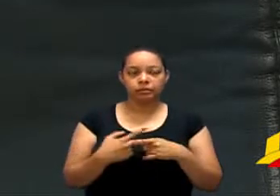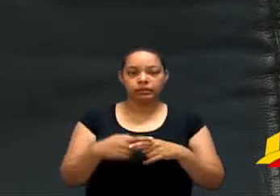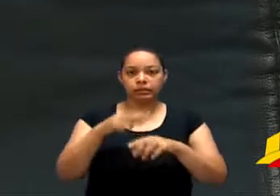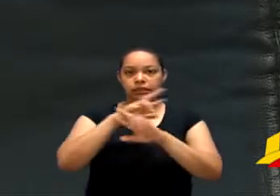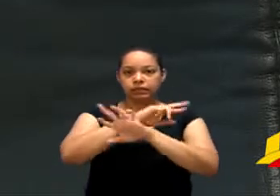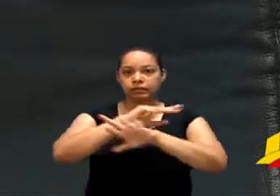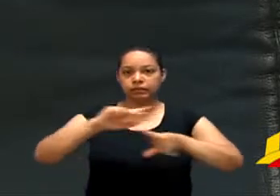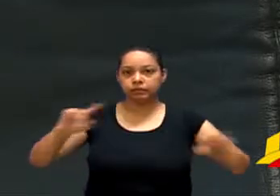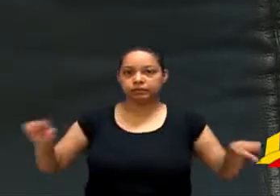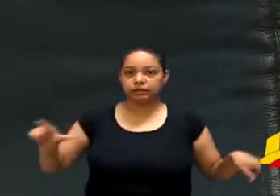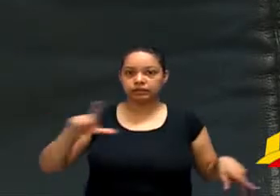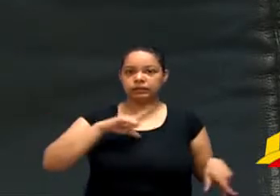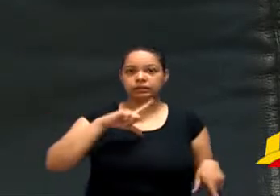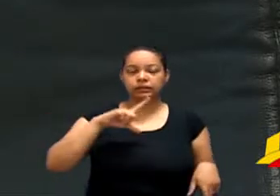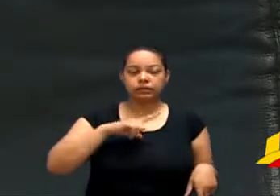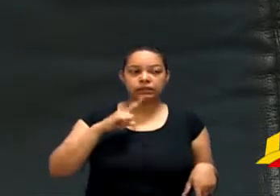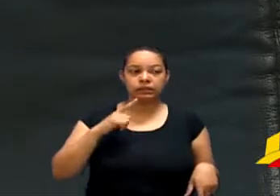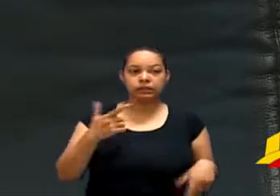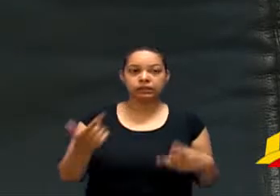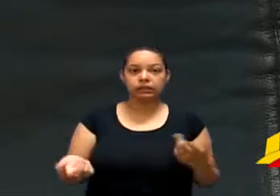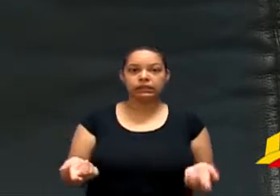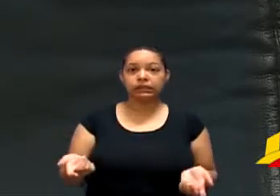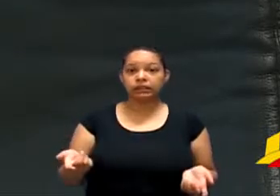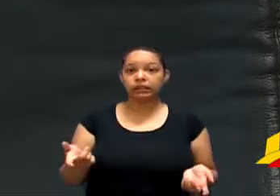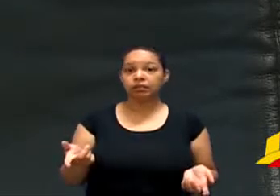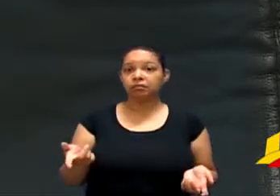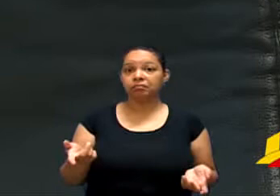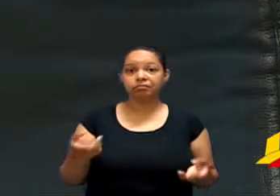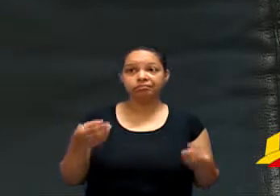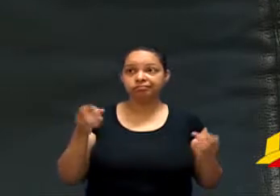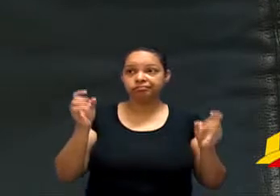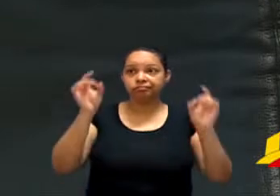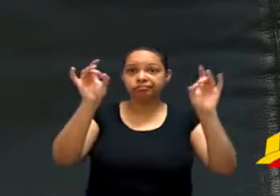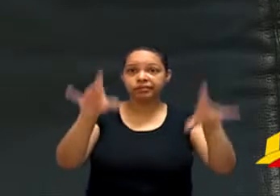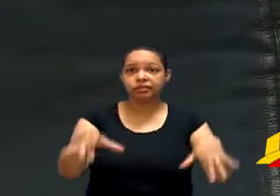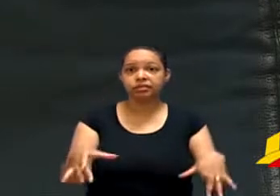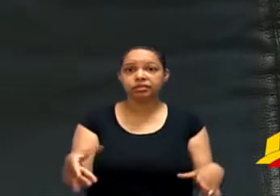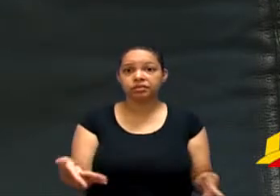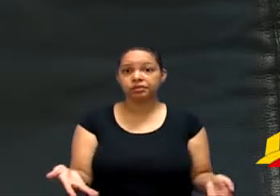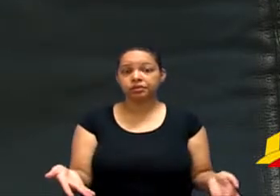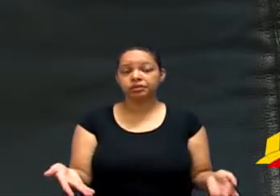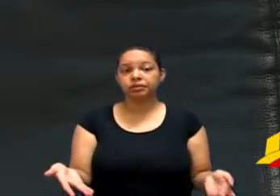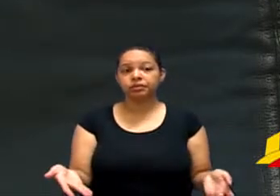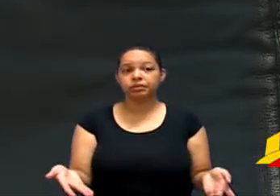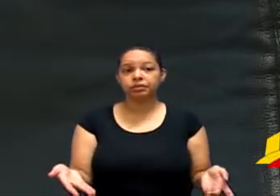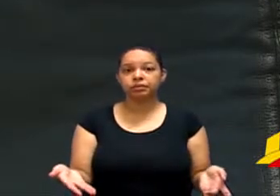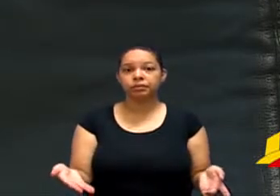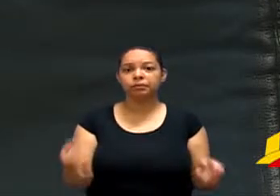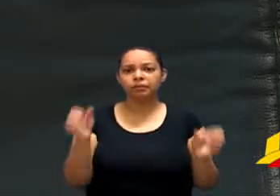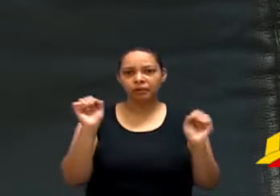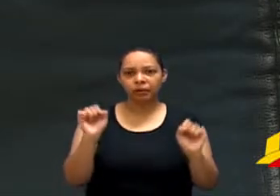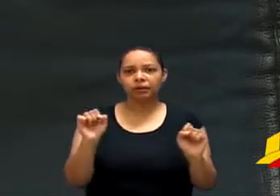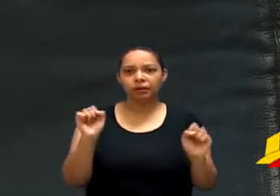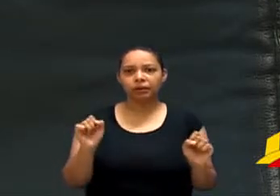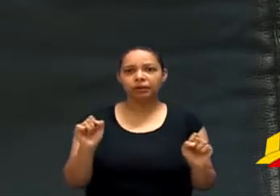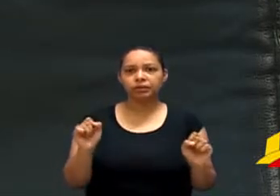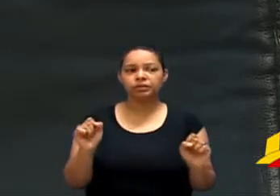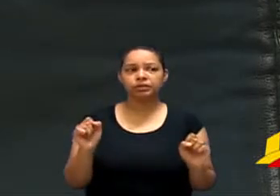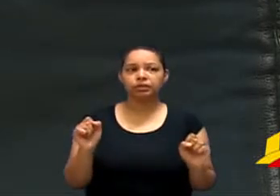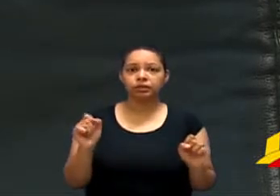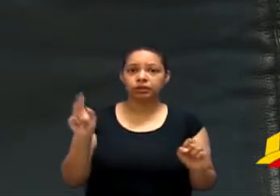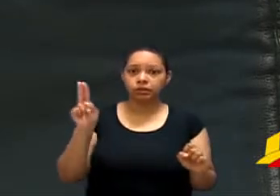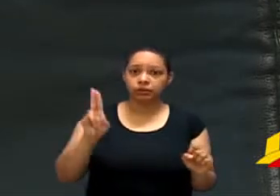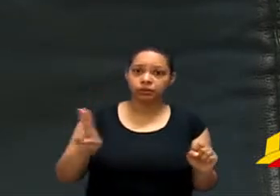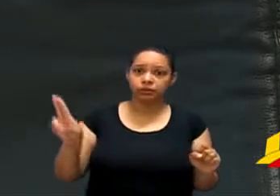públicos que estão aí ociosos abandonados poderiam inclusive Vereador ser utilizado de